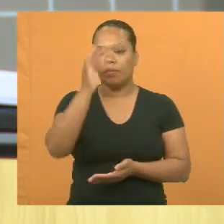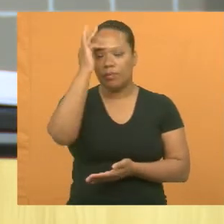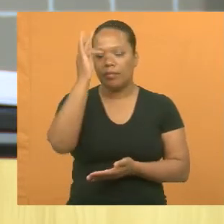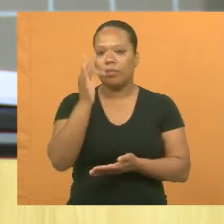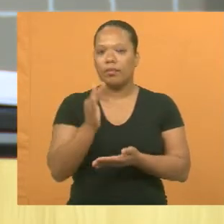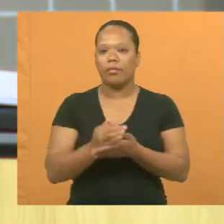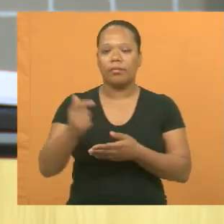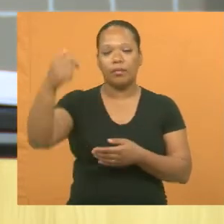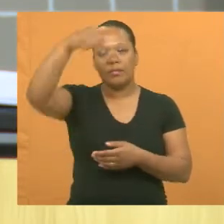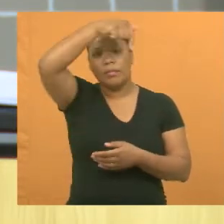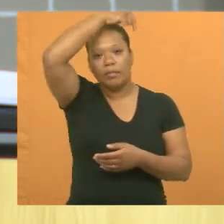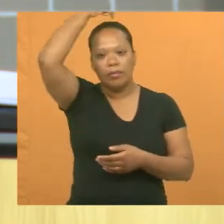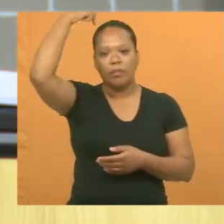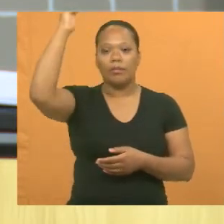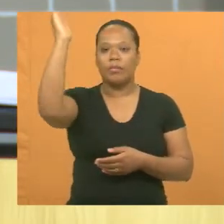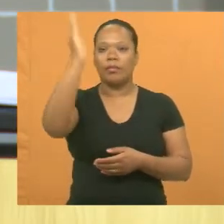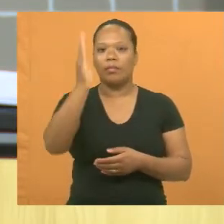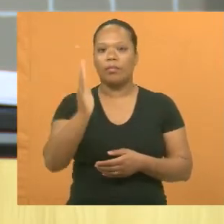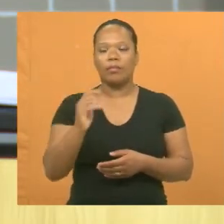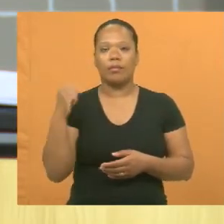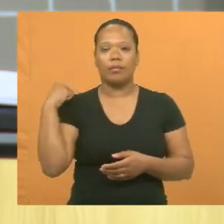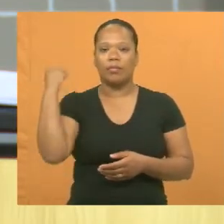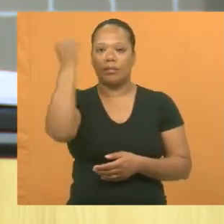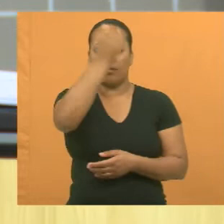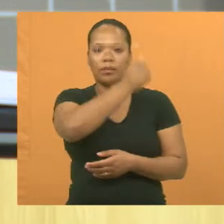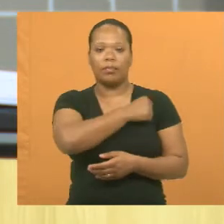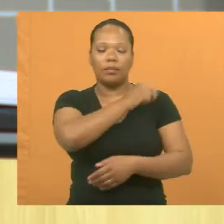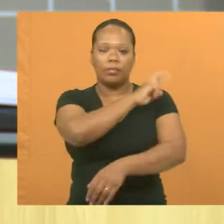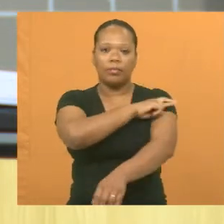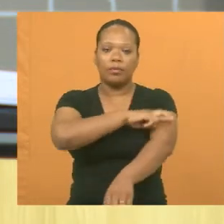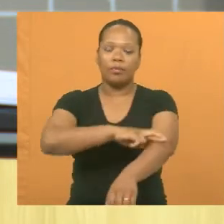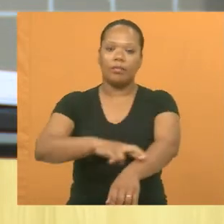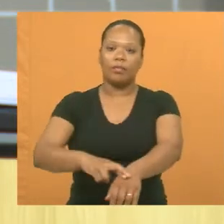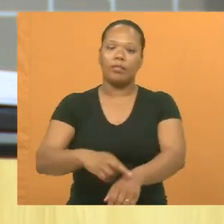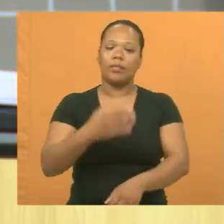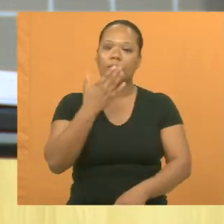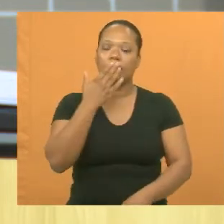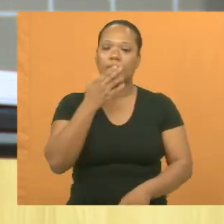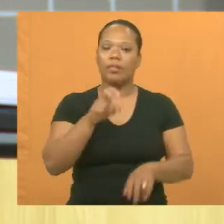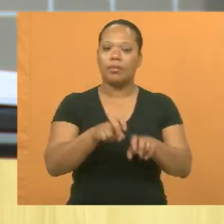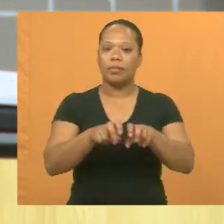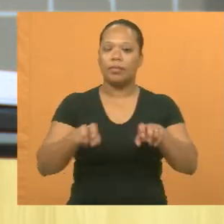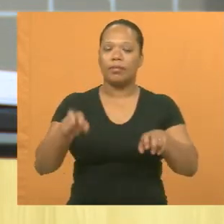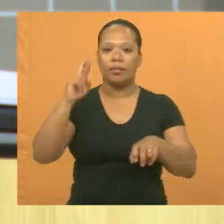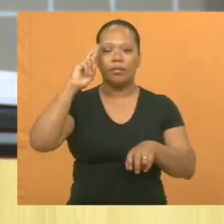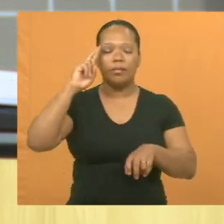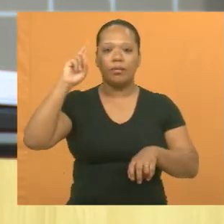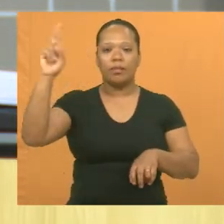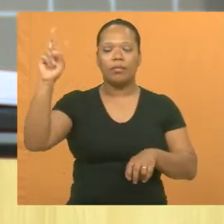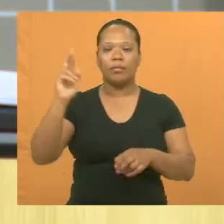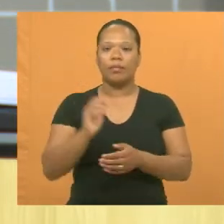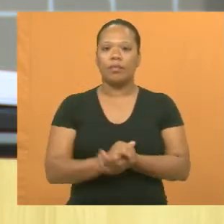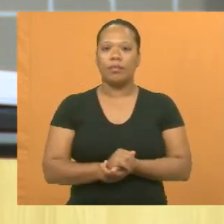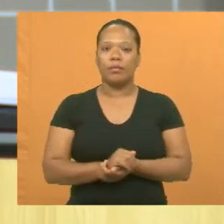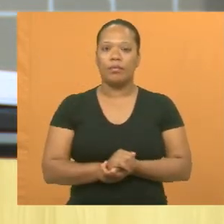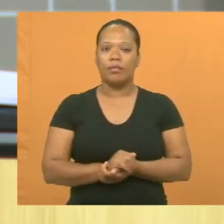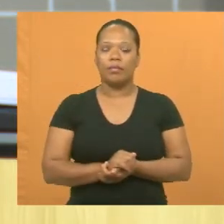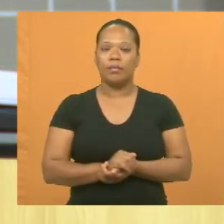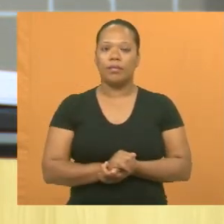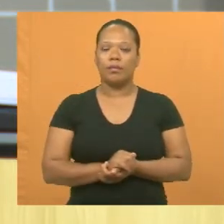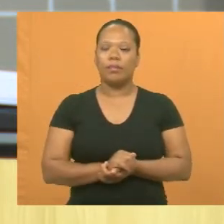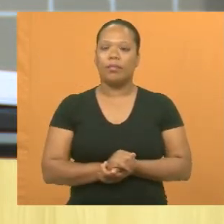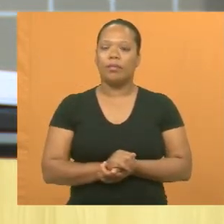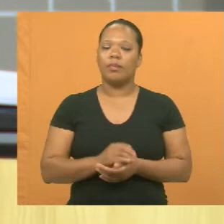grande relevância da data e hora destacada, respeitosamente requeremos à presidência desta casa que sejam adotadas as providências